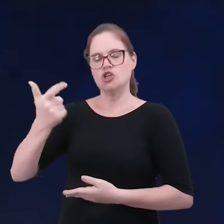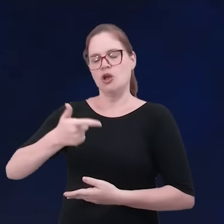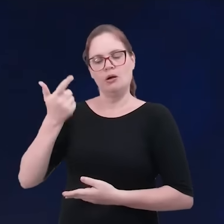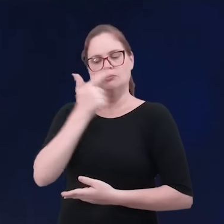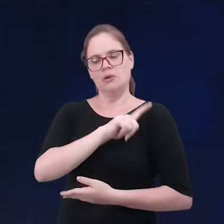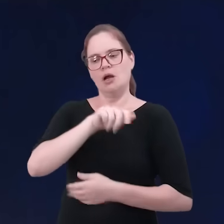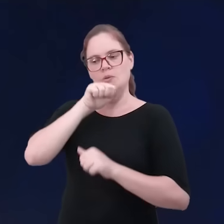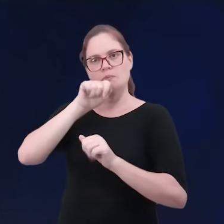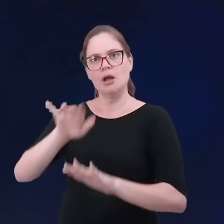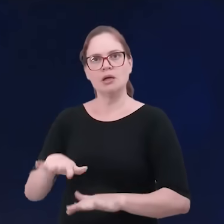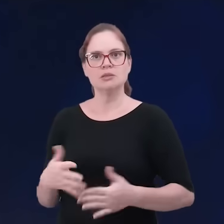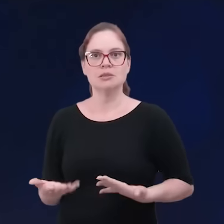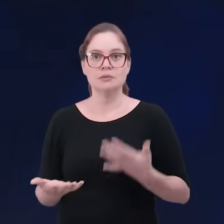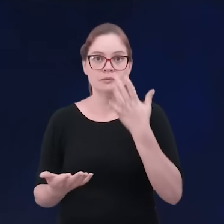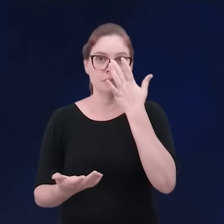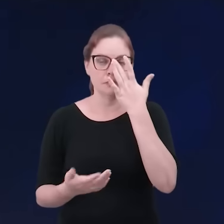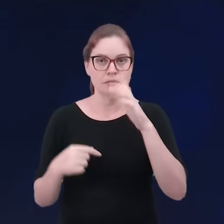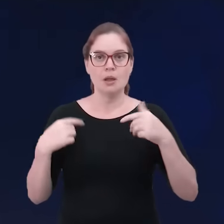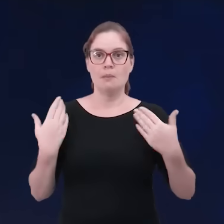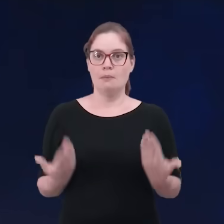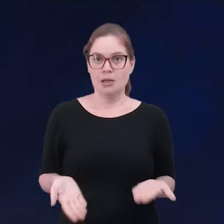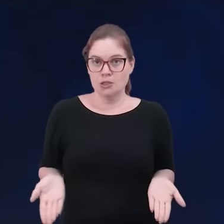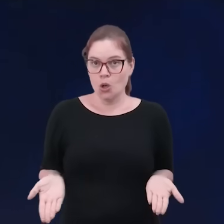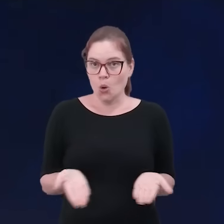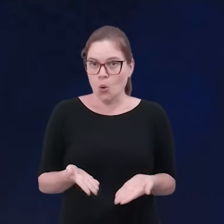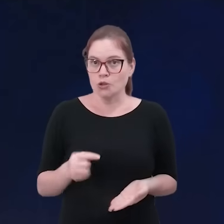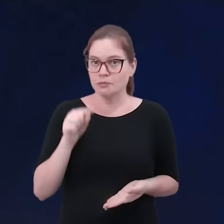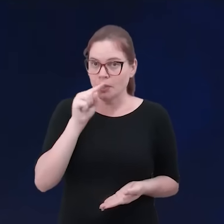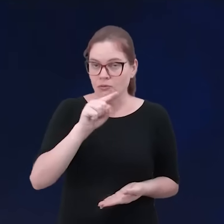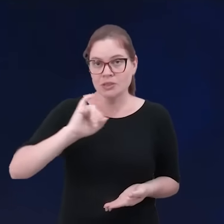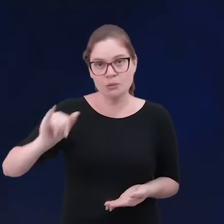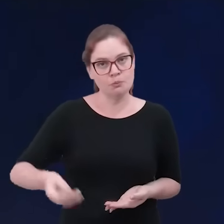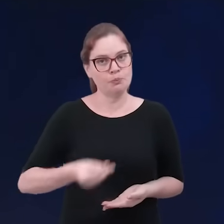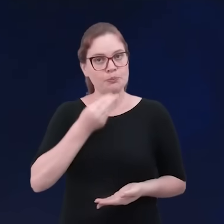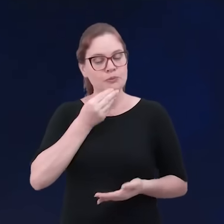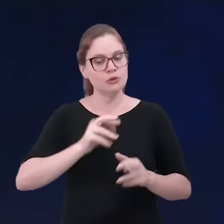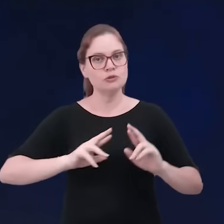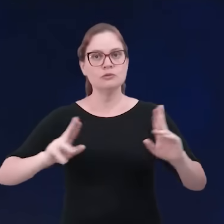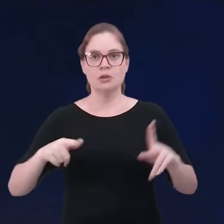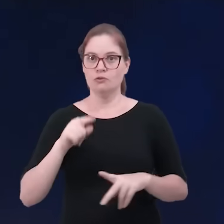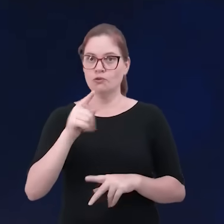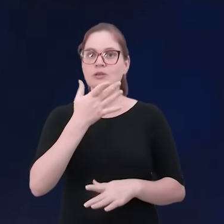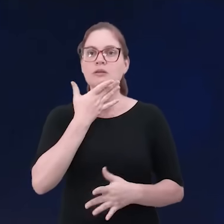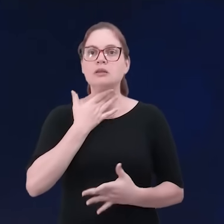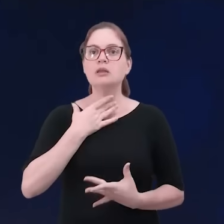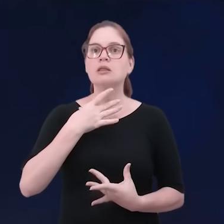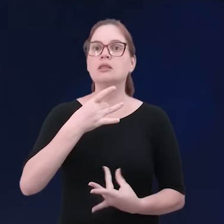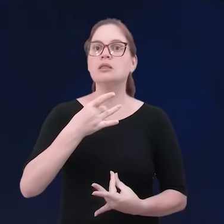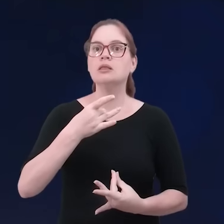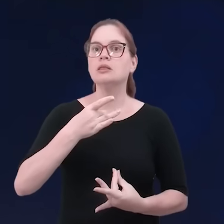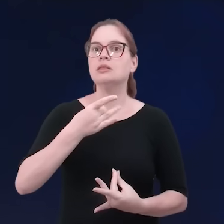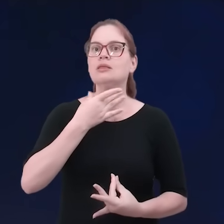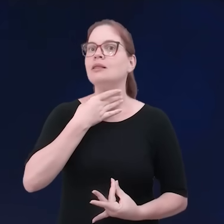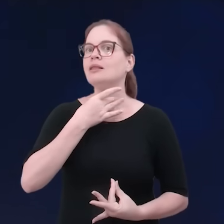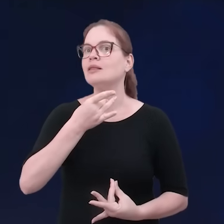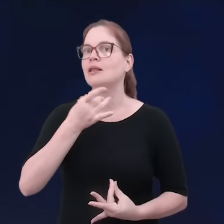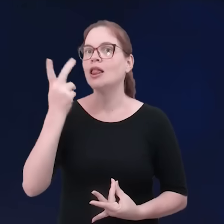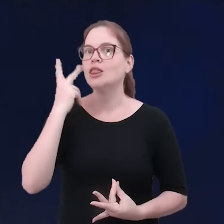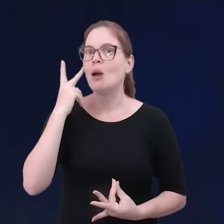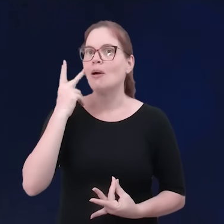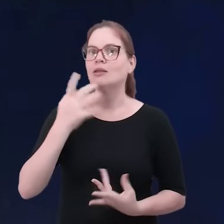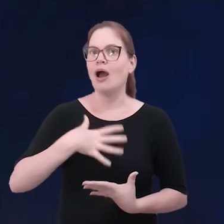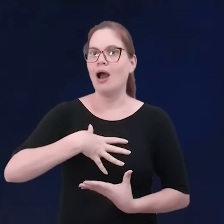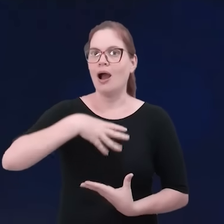palavra. Se alguém tem sede, venha a mim e beba. Ou seja, os